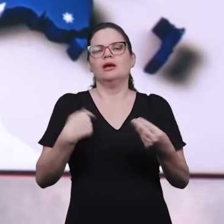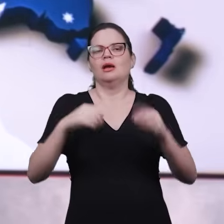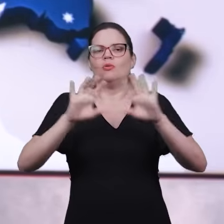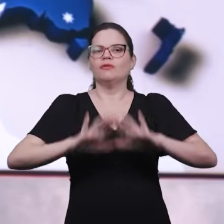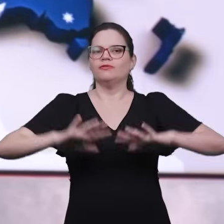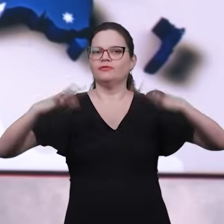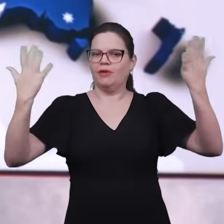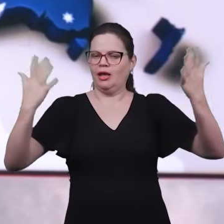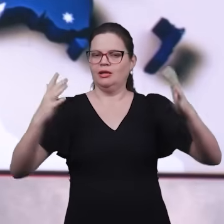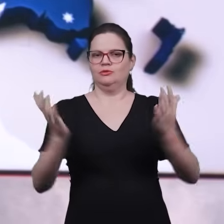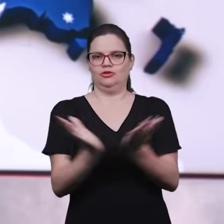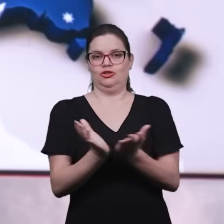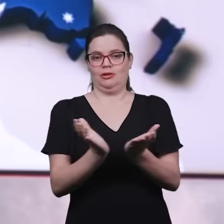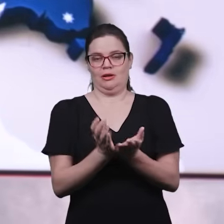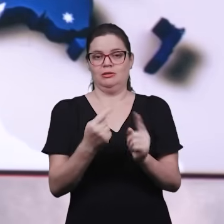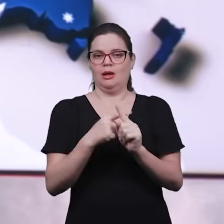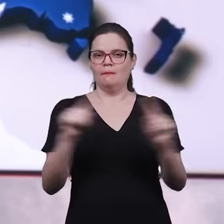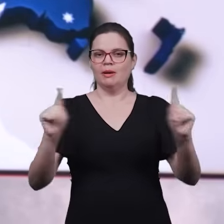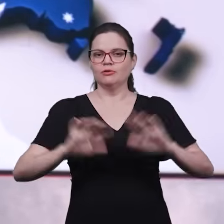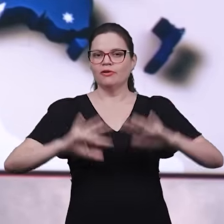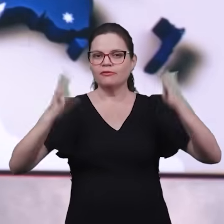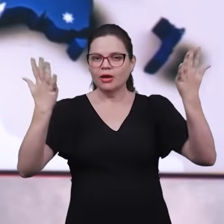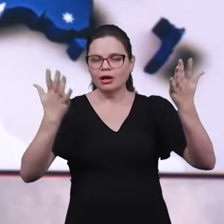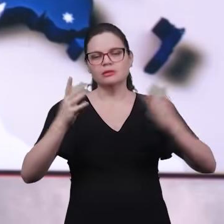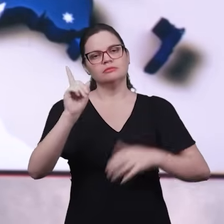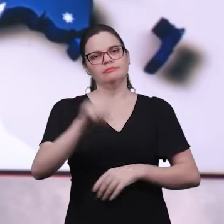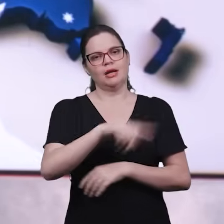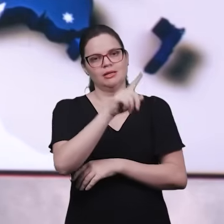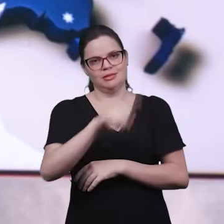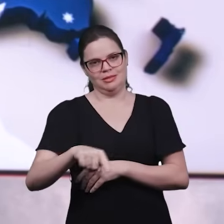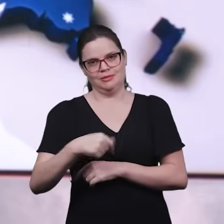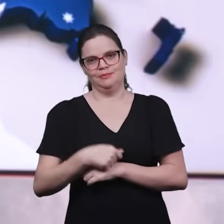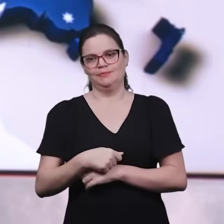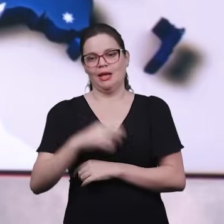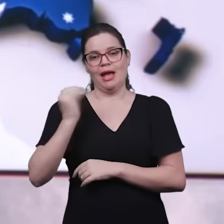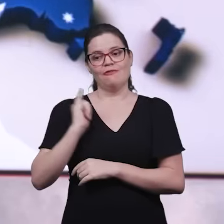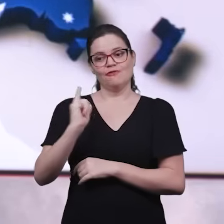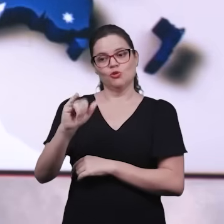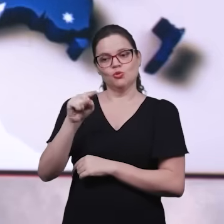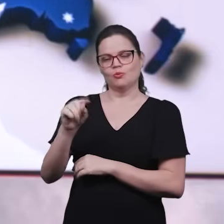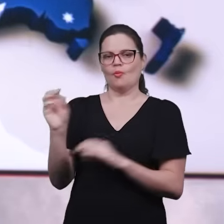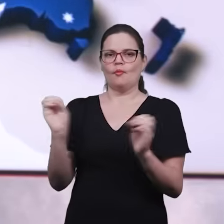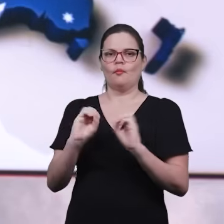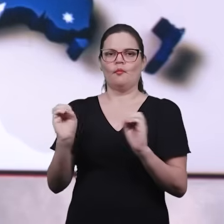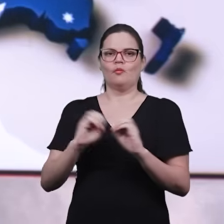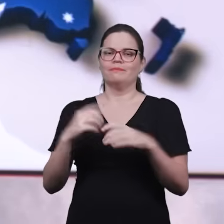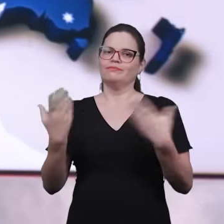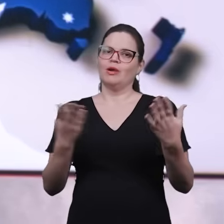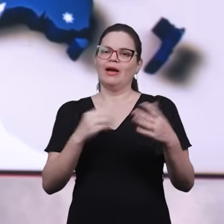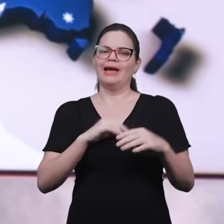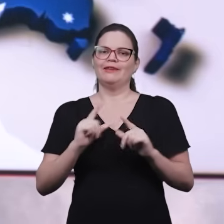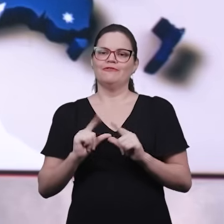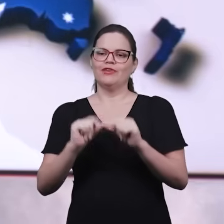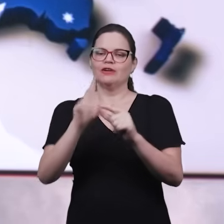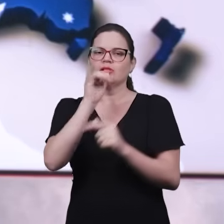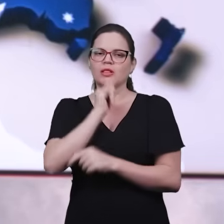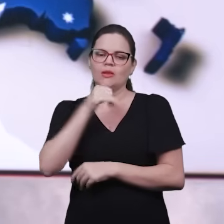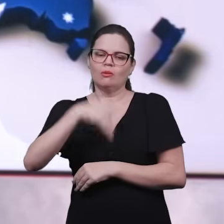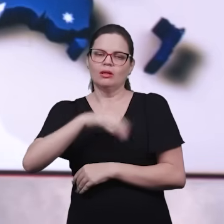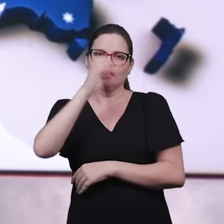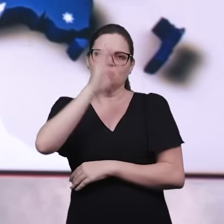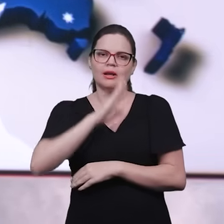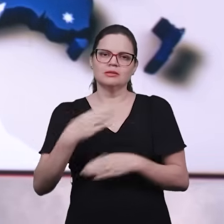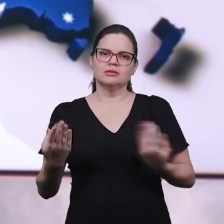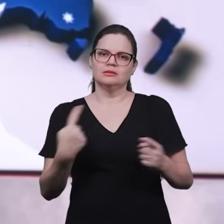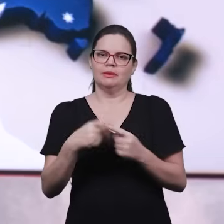no Brasil, mas esse evento tinha sido cancelado e não tinha sido comunicado a ele. Ele estava assim, muito